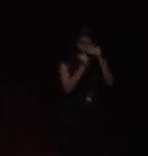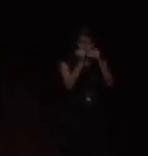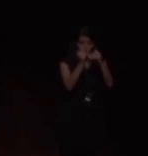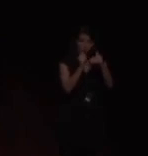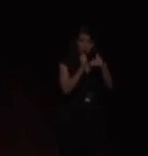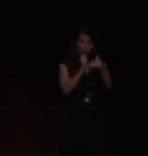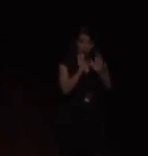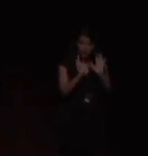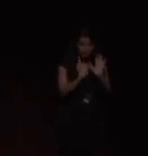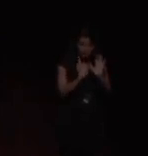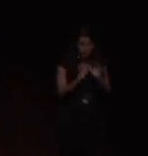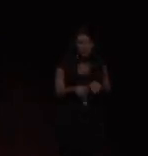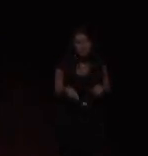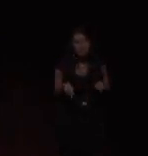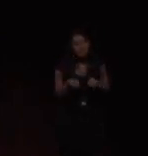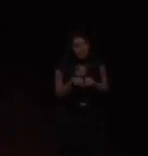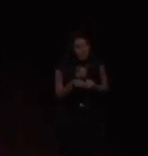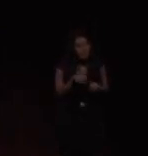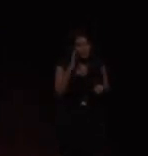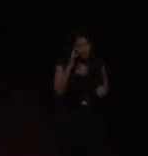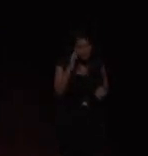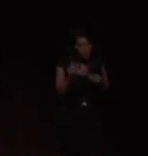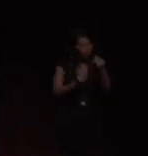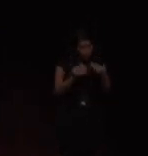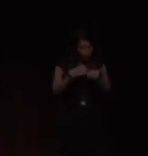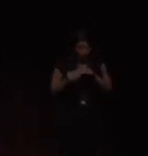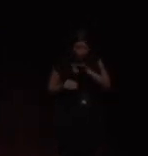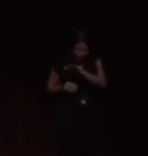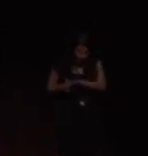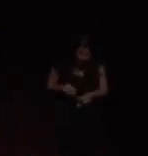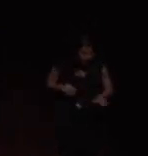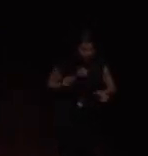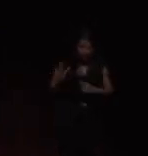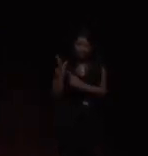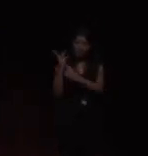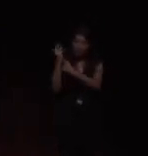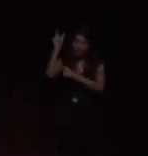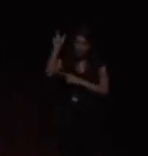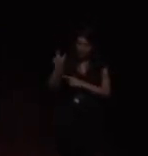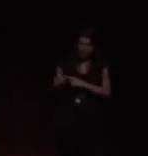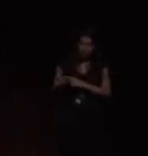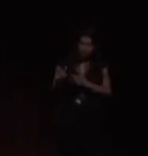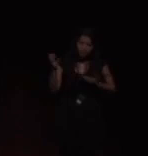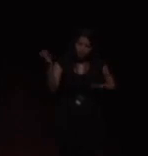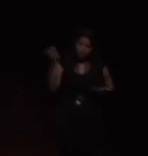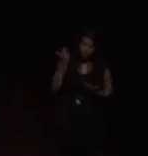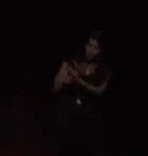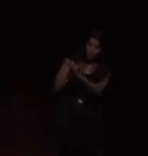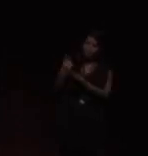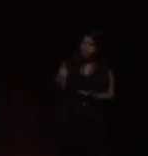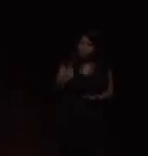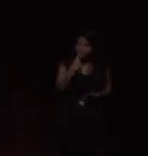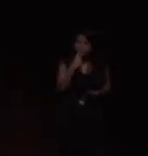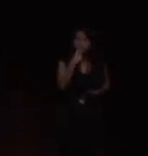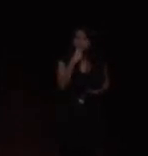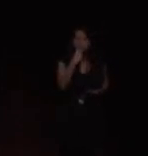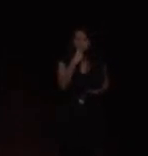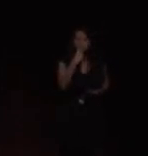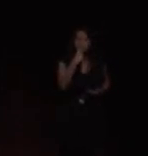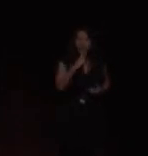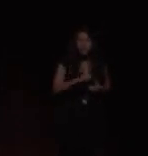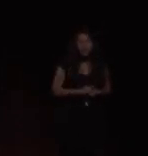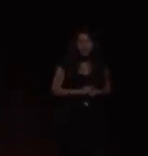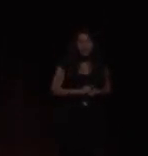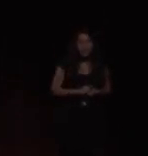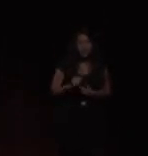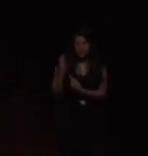tão próxima entre criança e artista. O lugar da arte, como foi